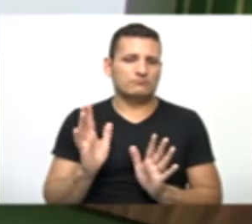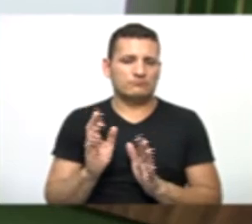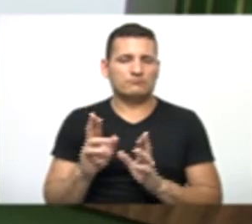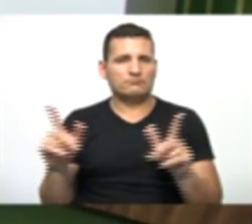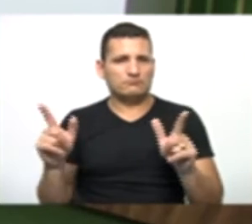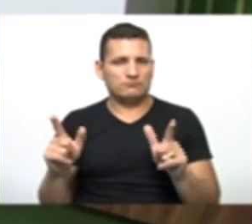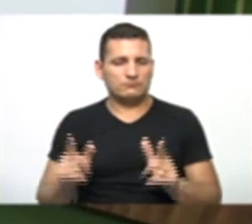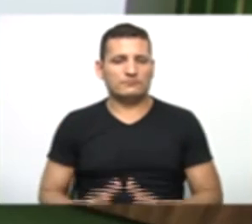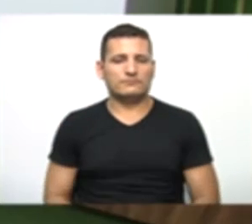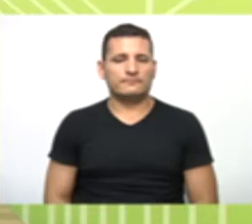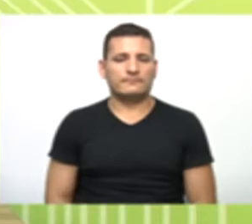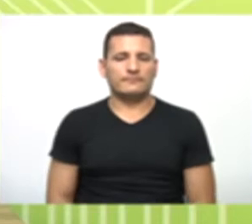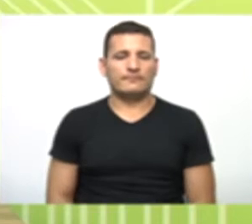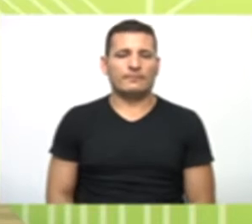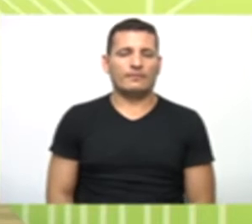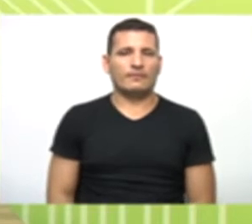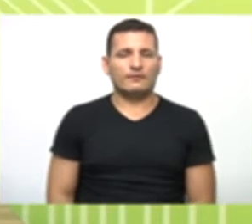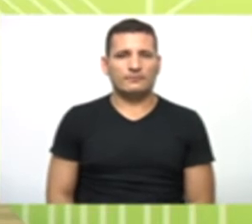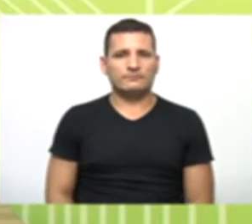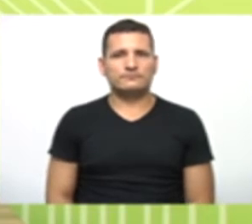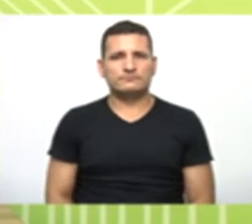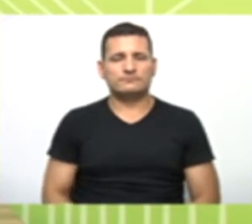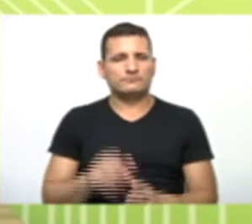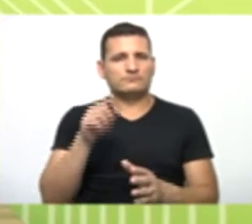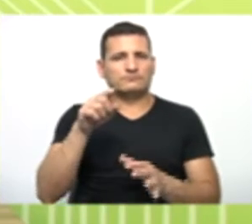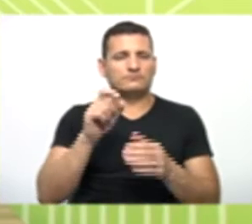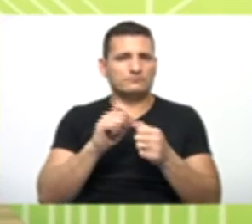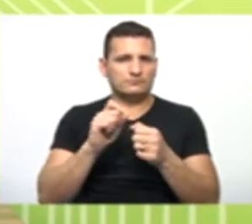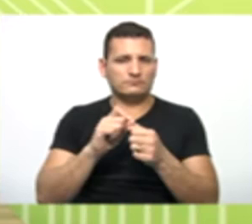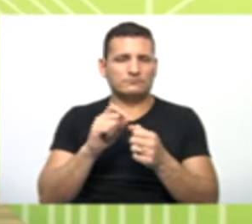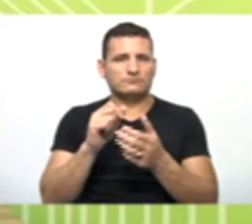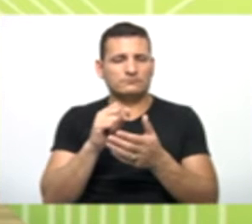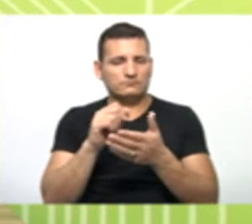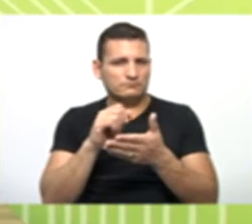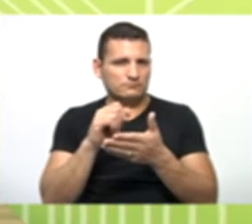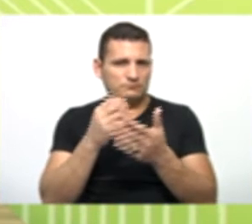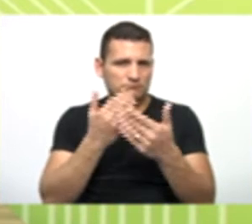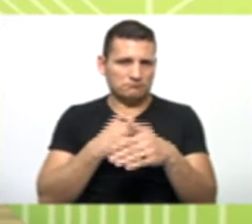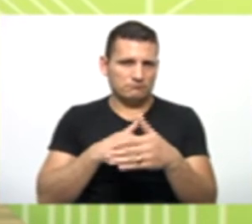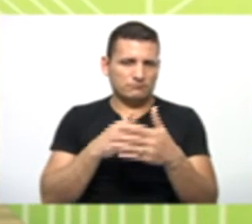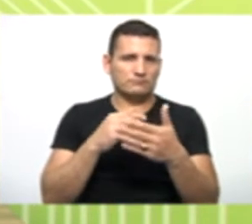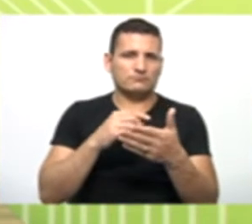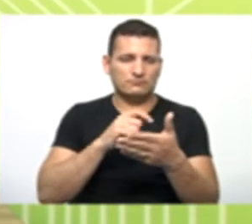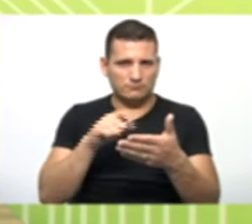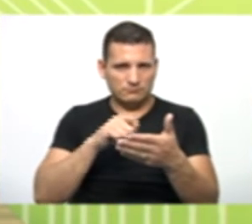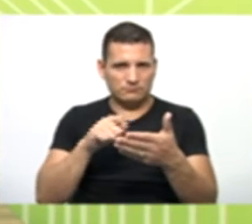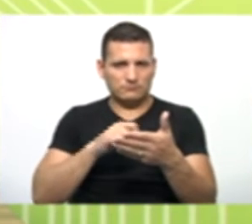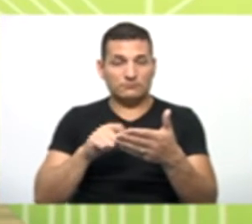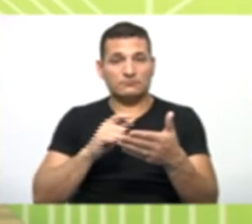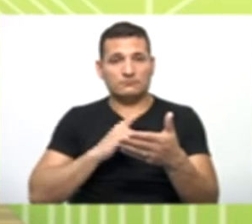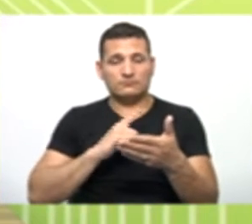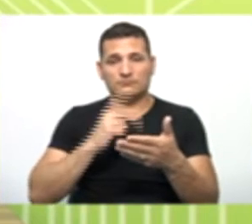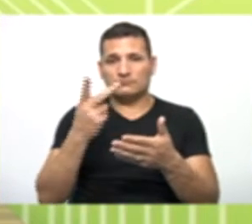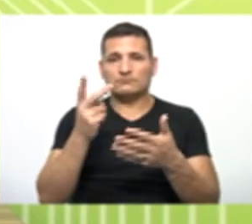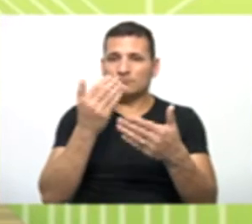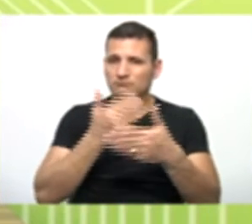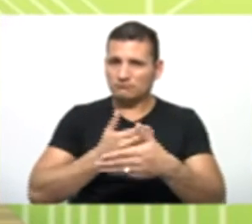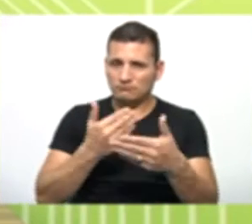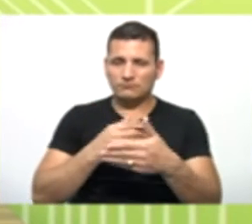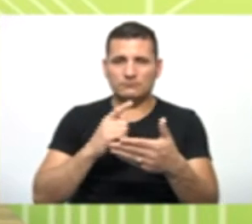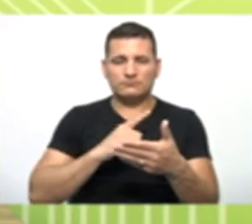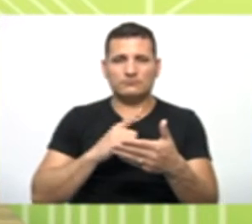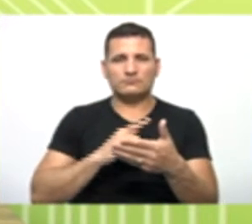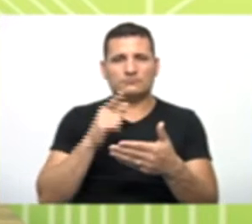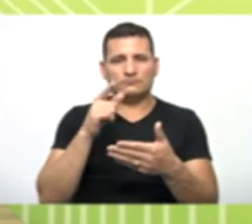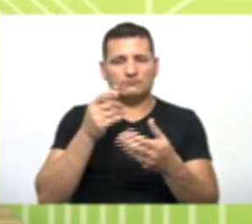bem. E na hora que você estiver resolvendo os exercícios, vão estar na sua atividade avaliativa, aí daqui a pouco você vai